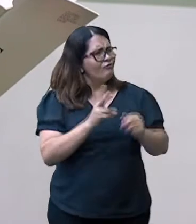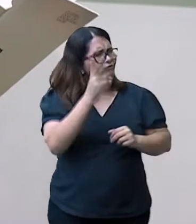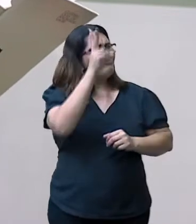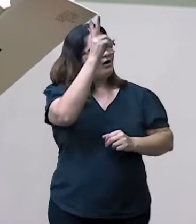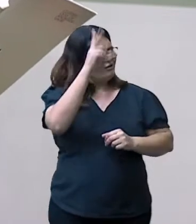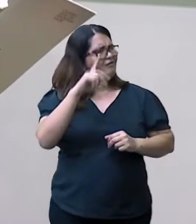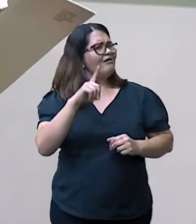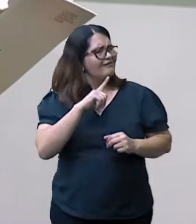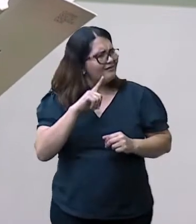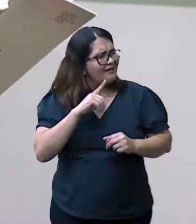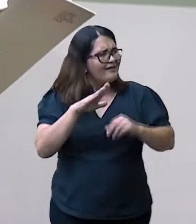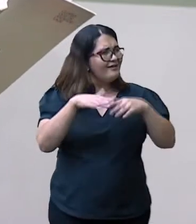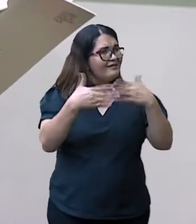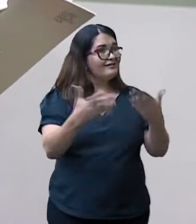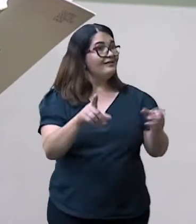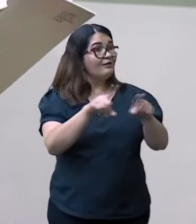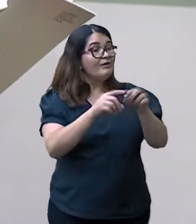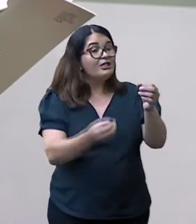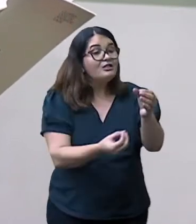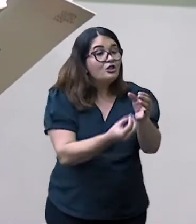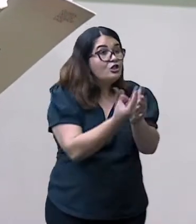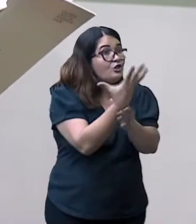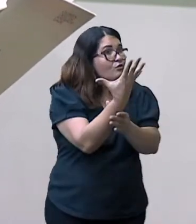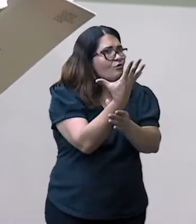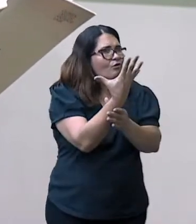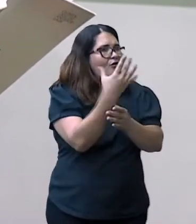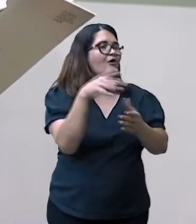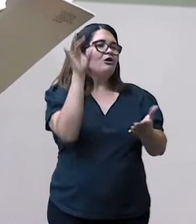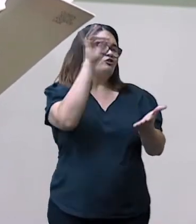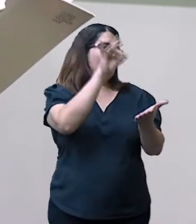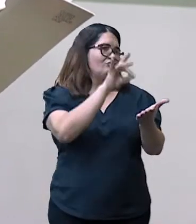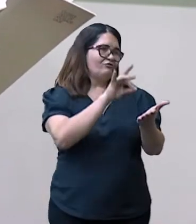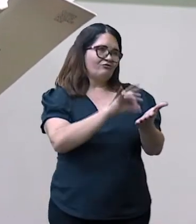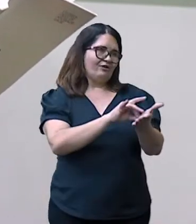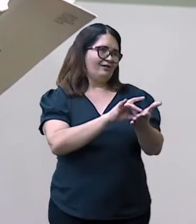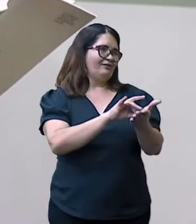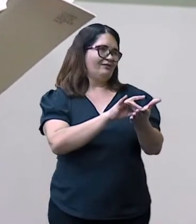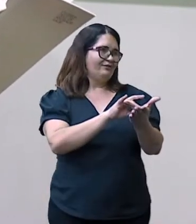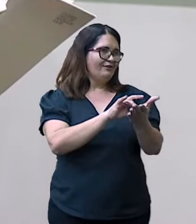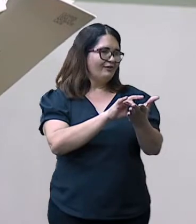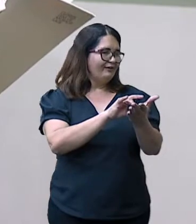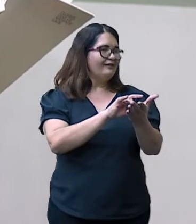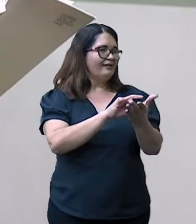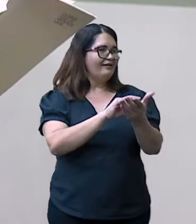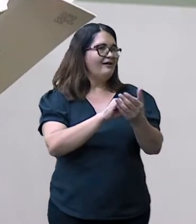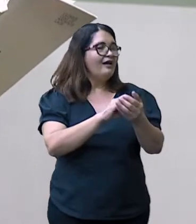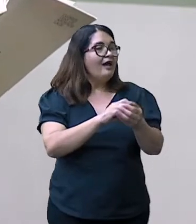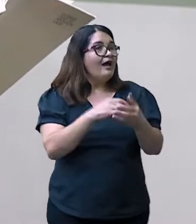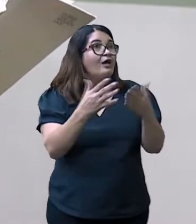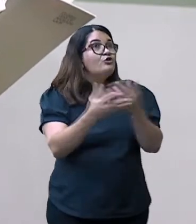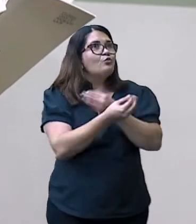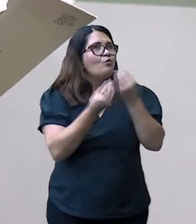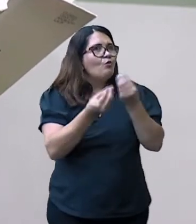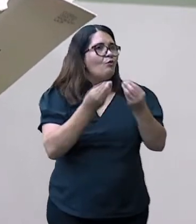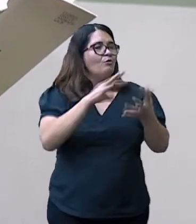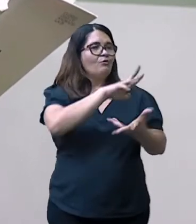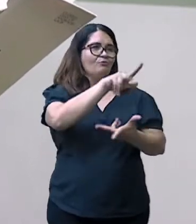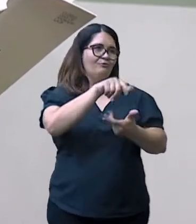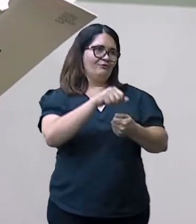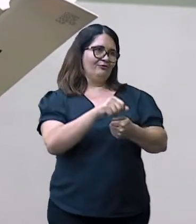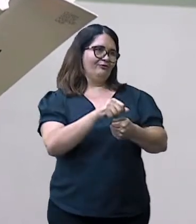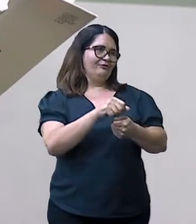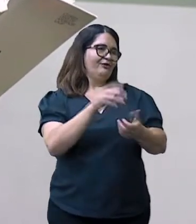como criador original que tenta louvar a nossa Minas. Esse dia virá, estou certo.